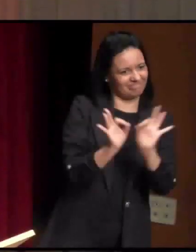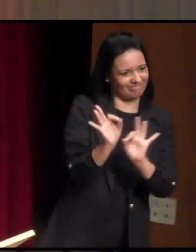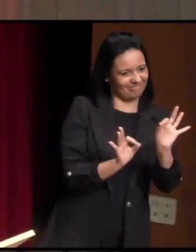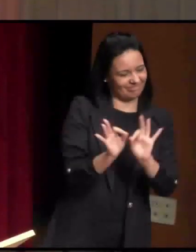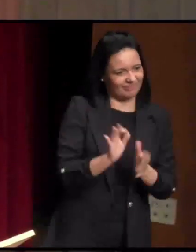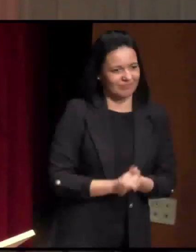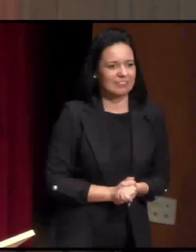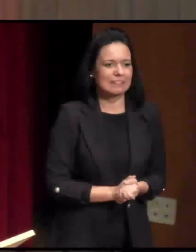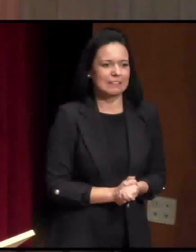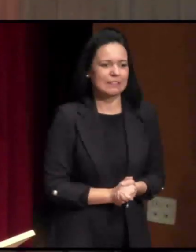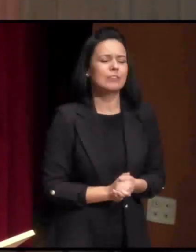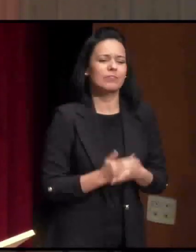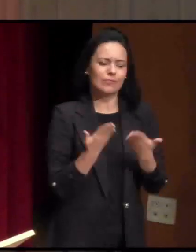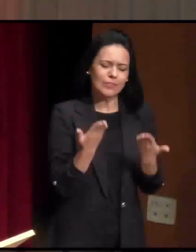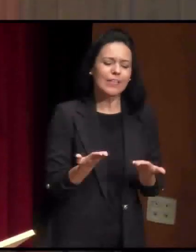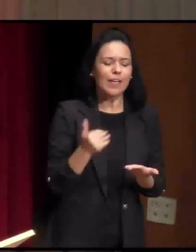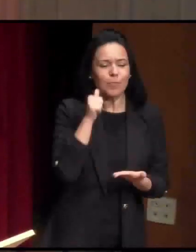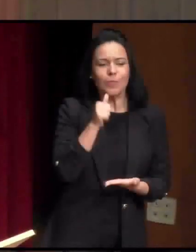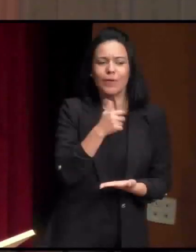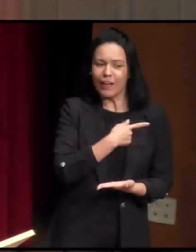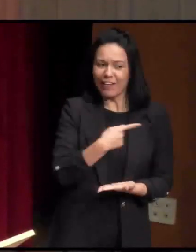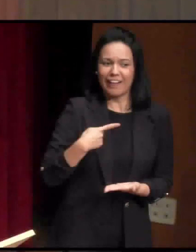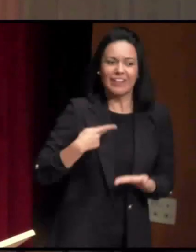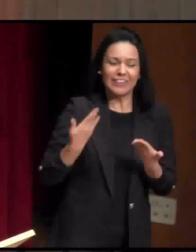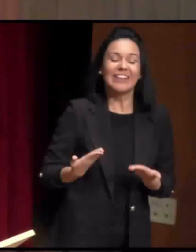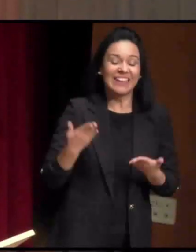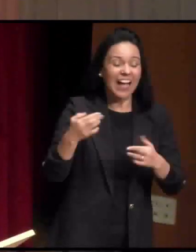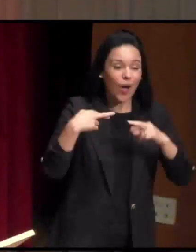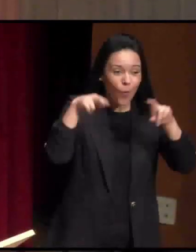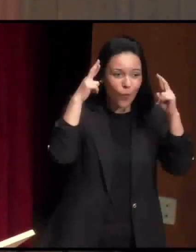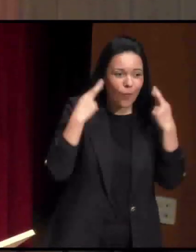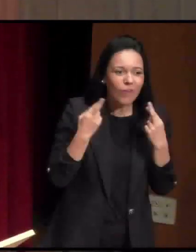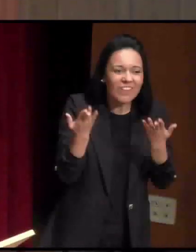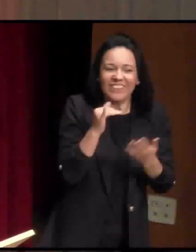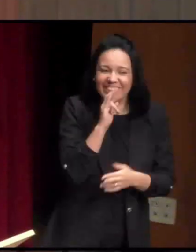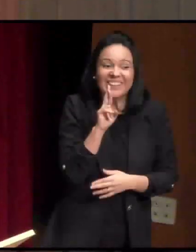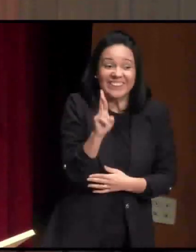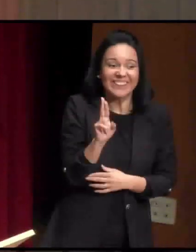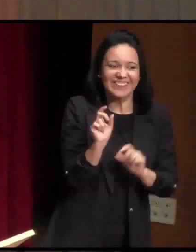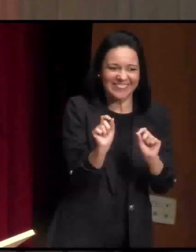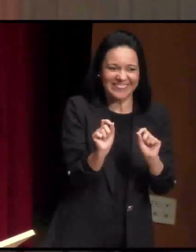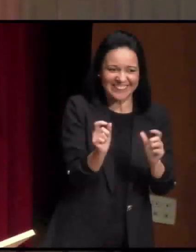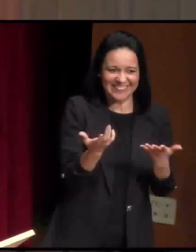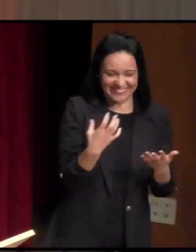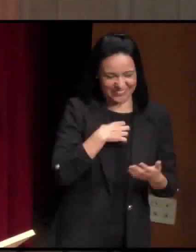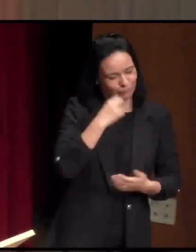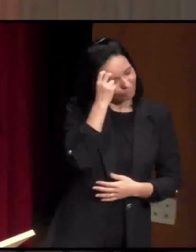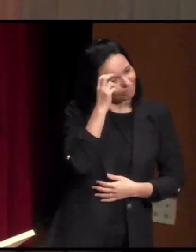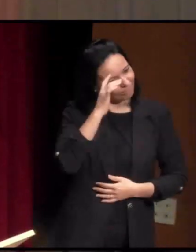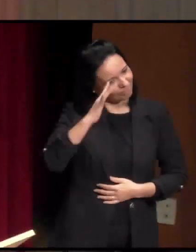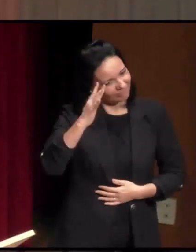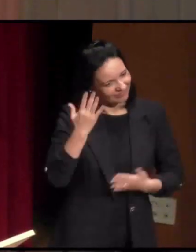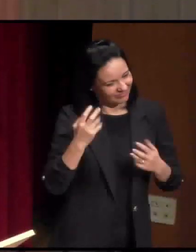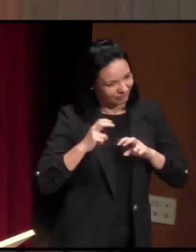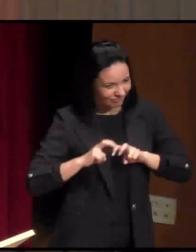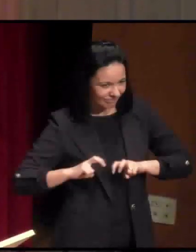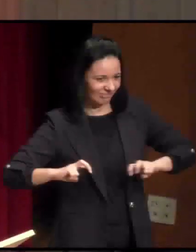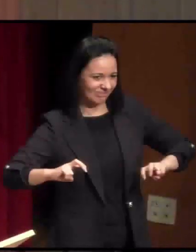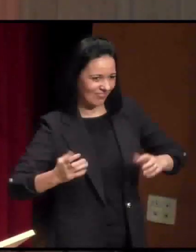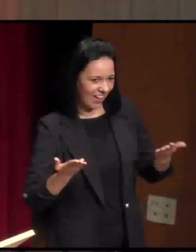o pastor Acário, o que, que você responde para a sua ovelha? E aí, nesse imaginário aqui, o que, que você responde para